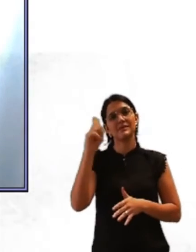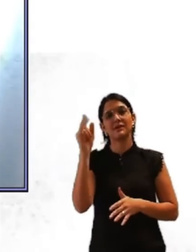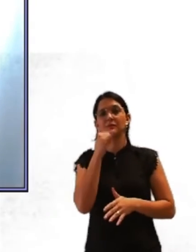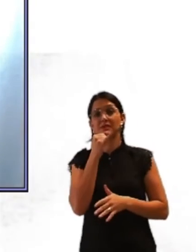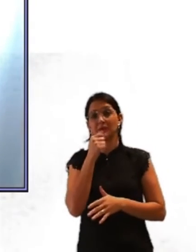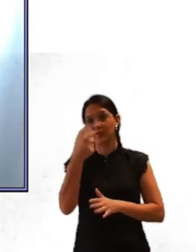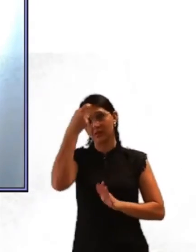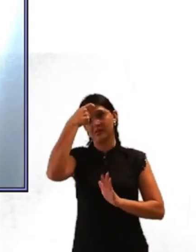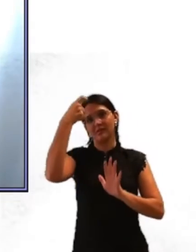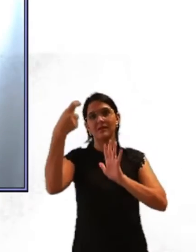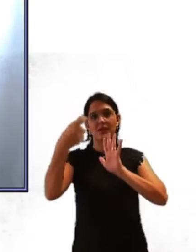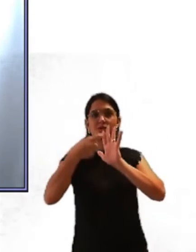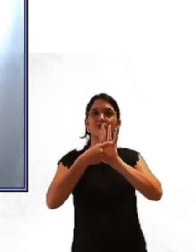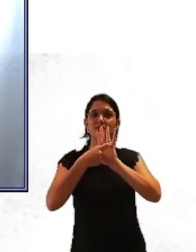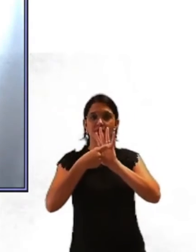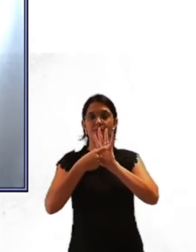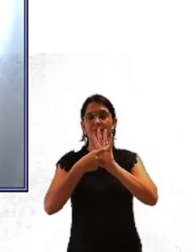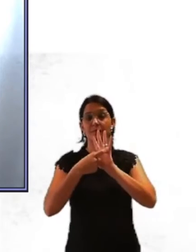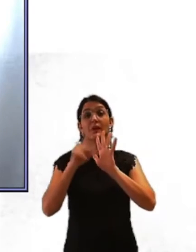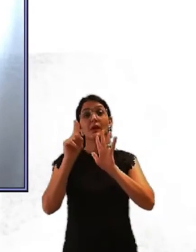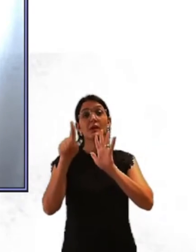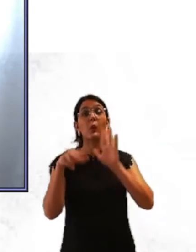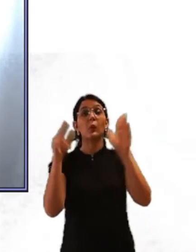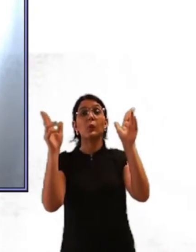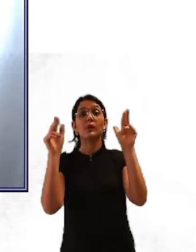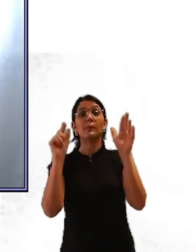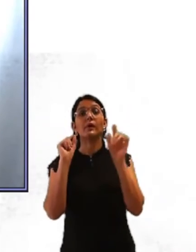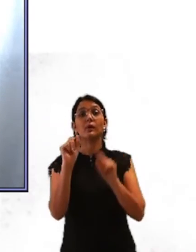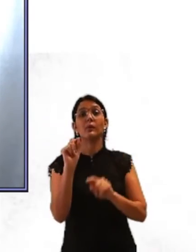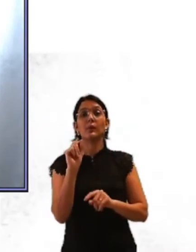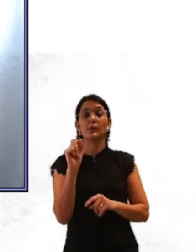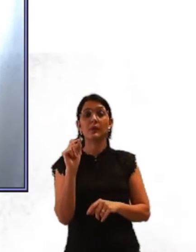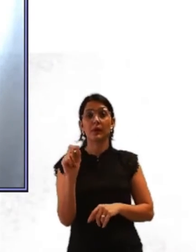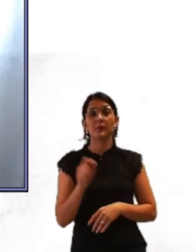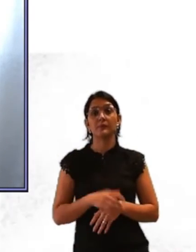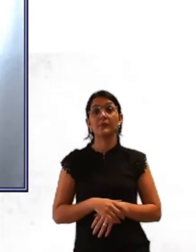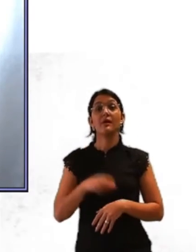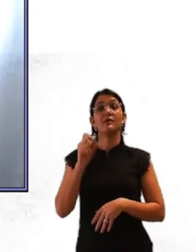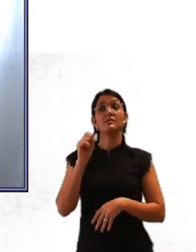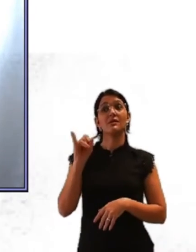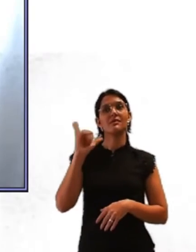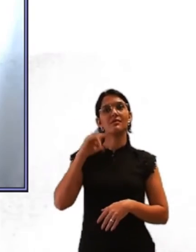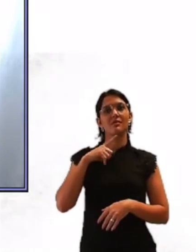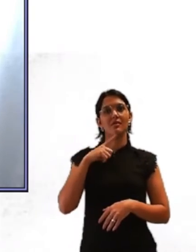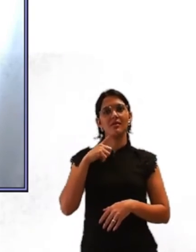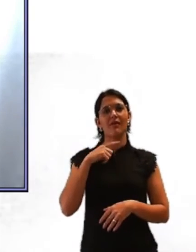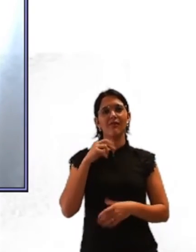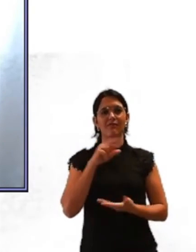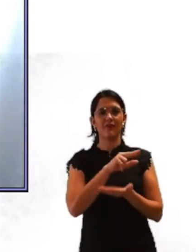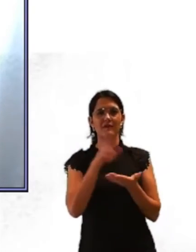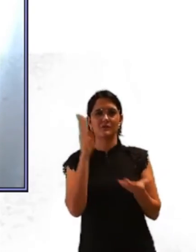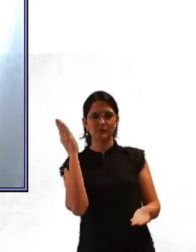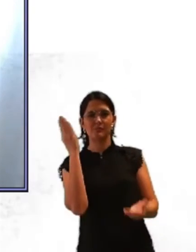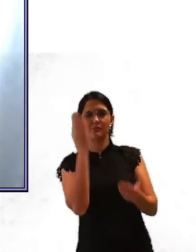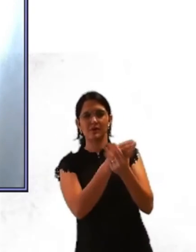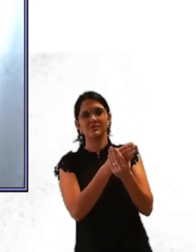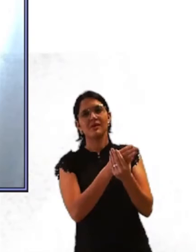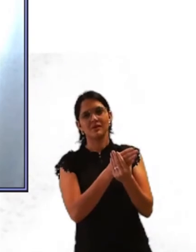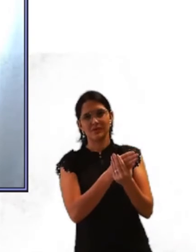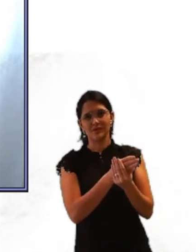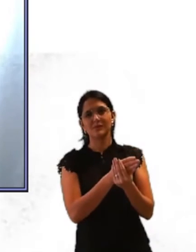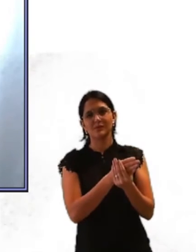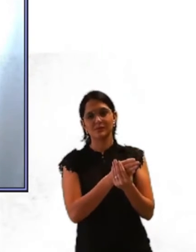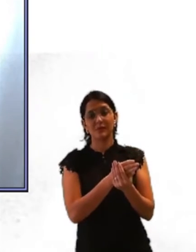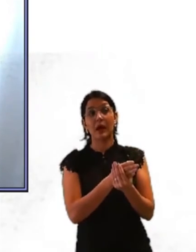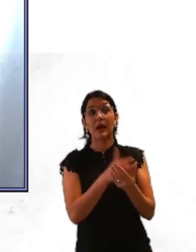inteligência artificial. Mas então a questão é, nesses casos, e aí pegando a linha do raciocínio do